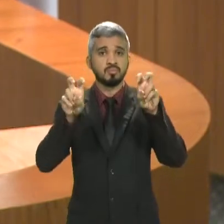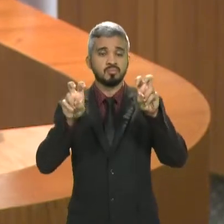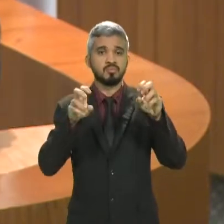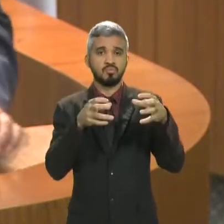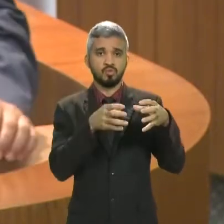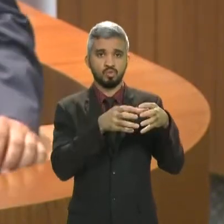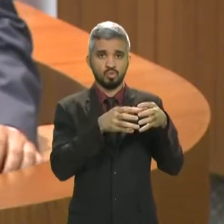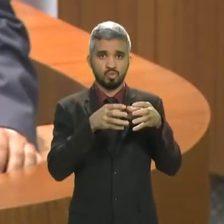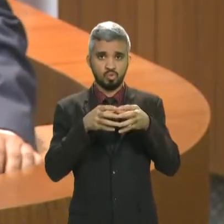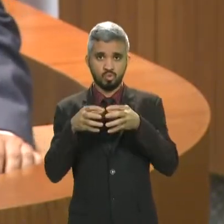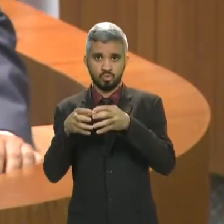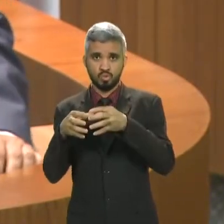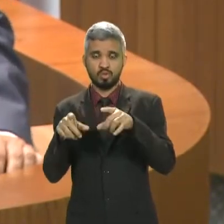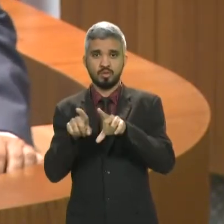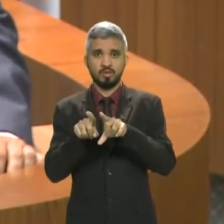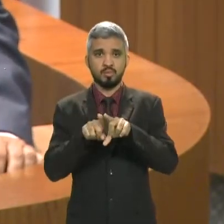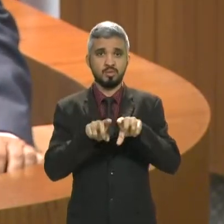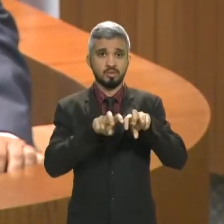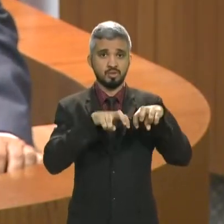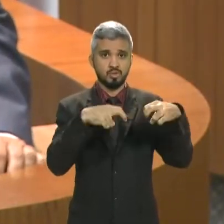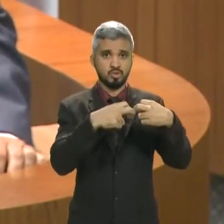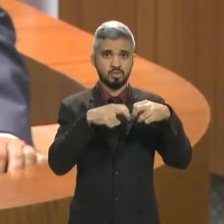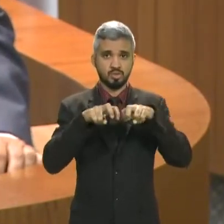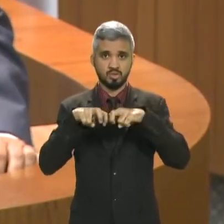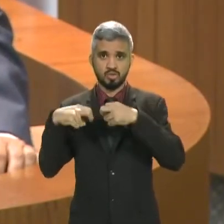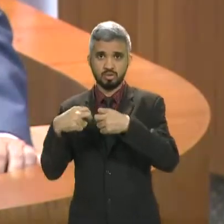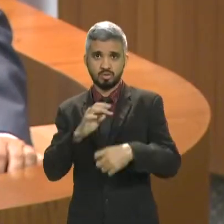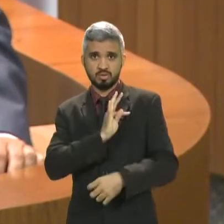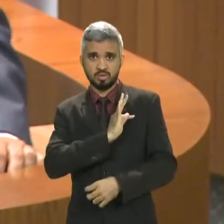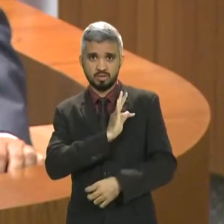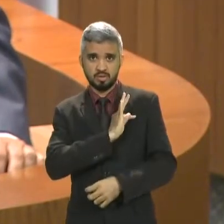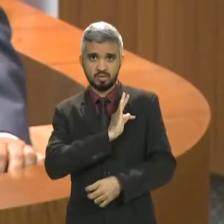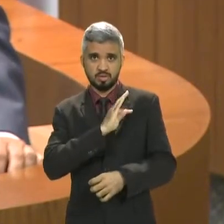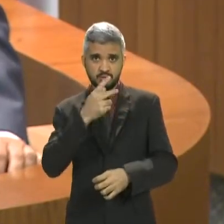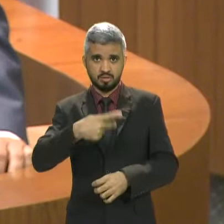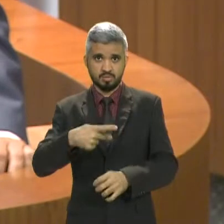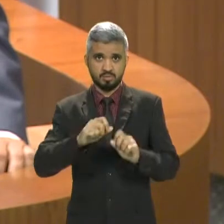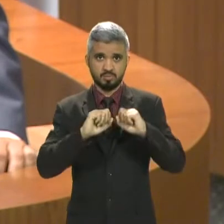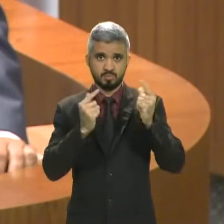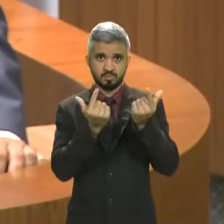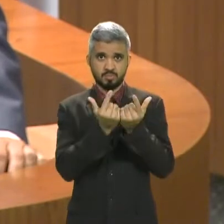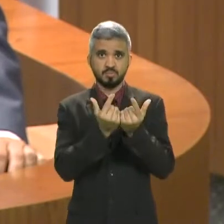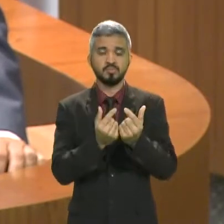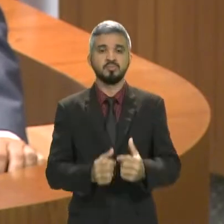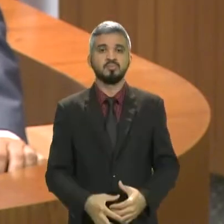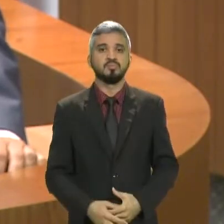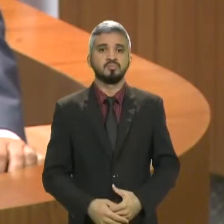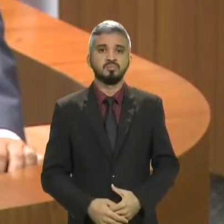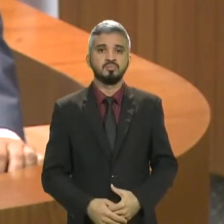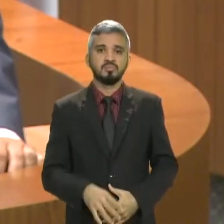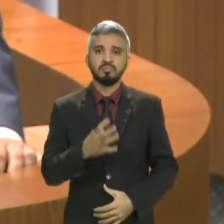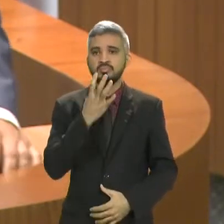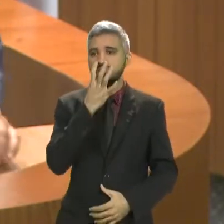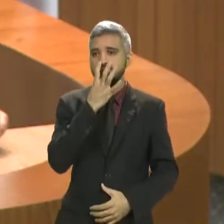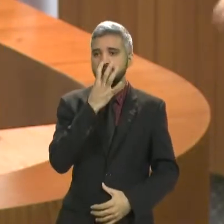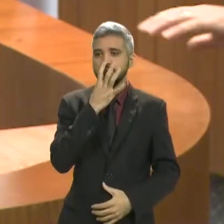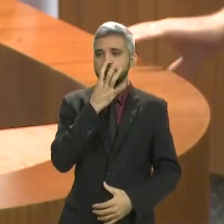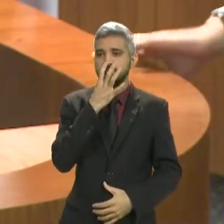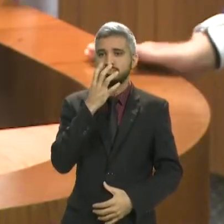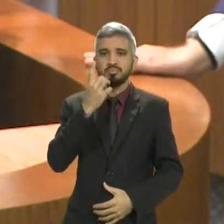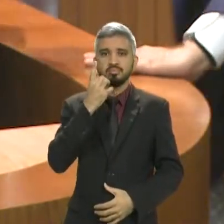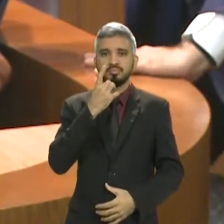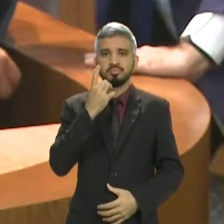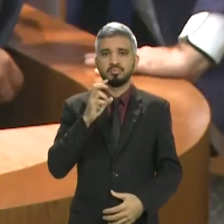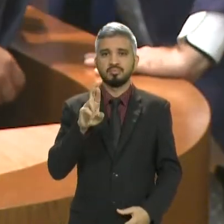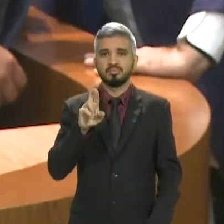das comissões temáticas desta casa, né? Eu olhei aqui, né, o deputado Rafael Leitor.